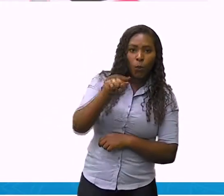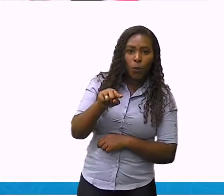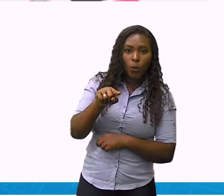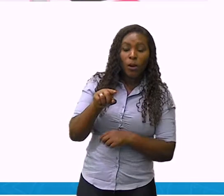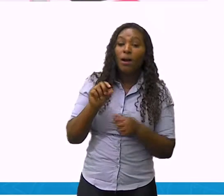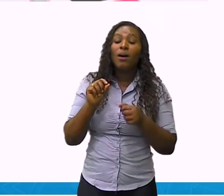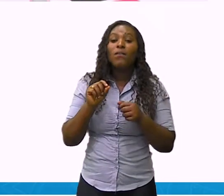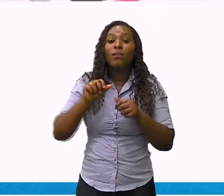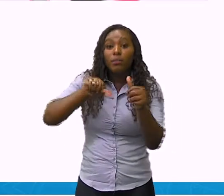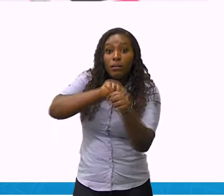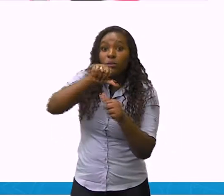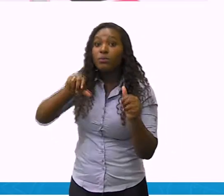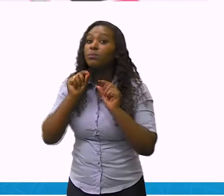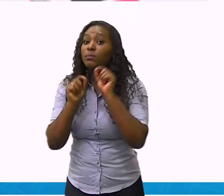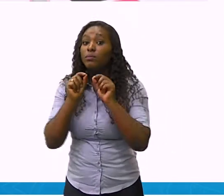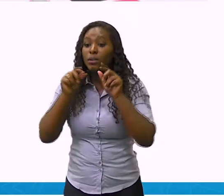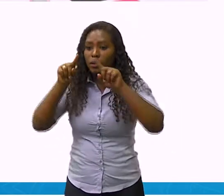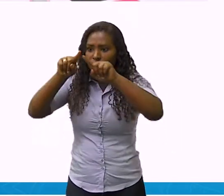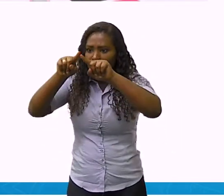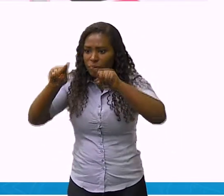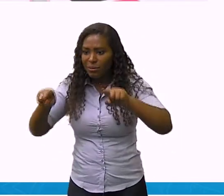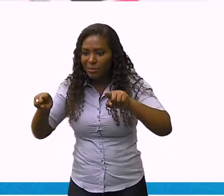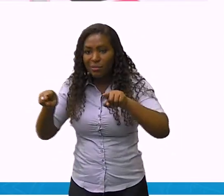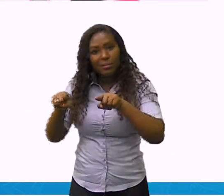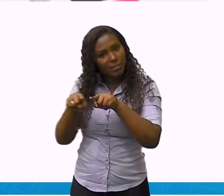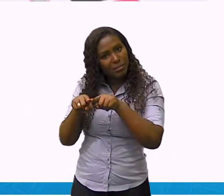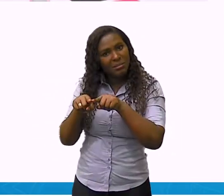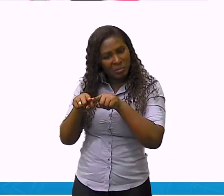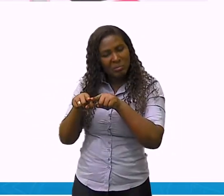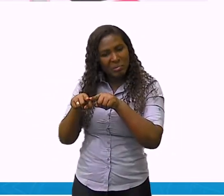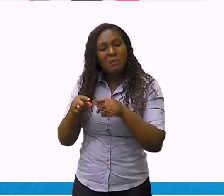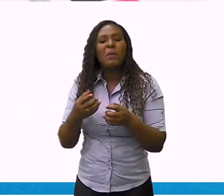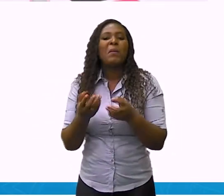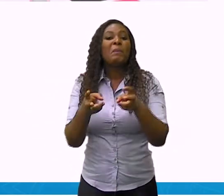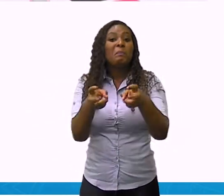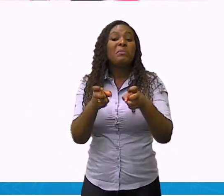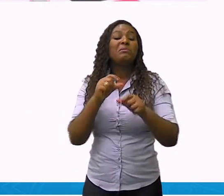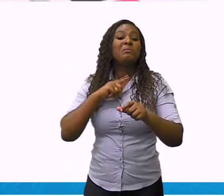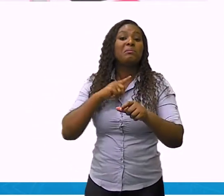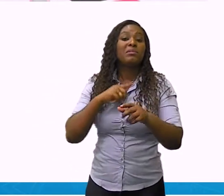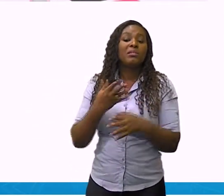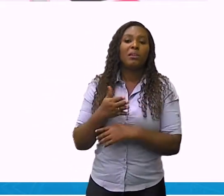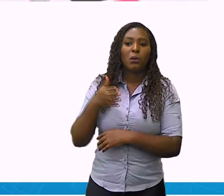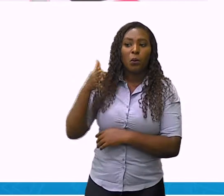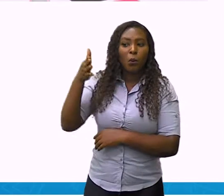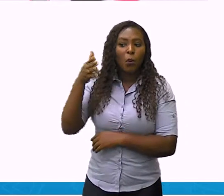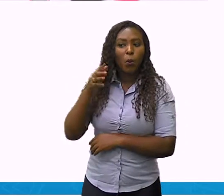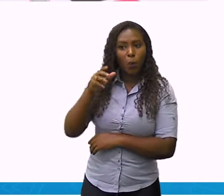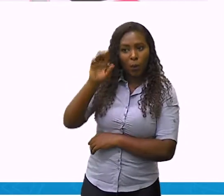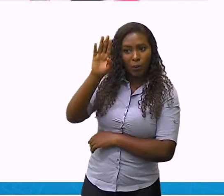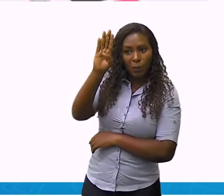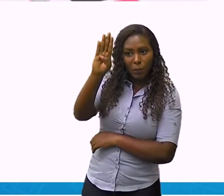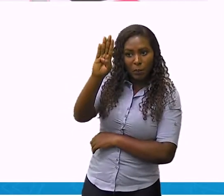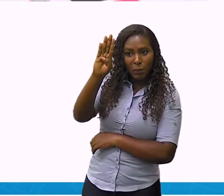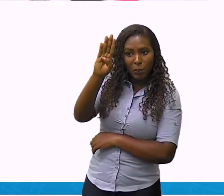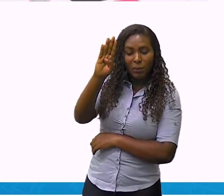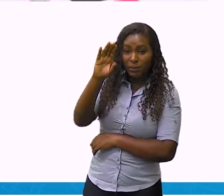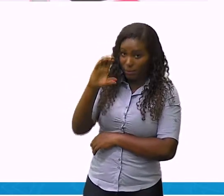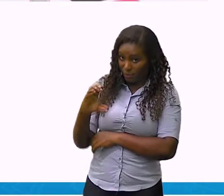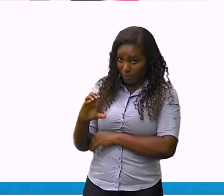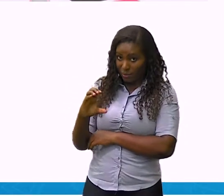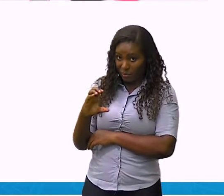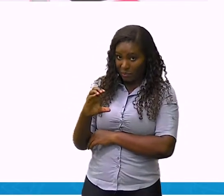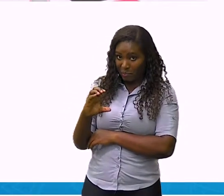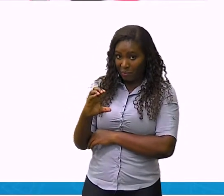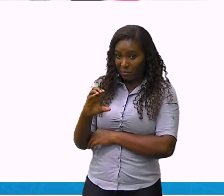triângulos. Observe que neste triângulo aqui tem o lado BC, este lado aqui, ó, BC,